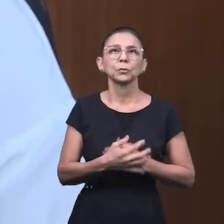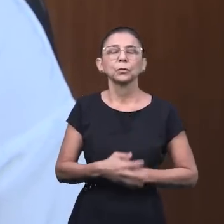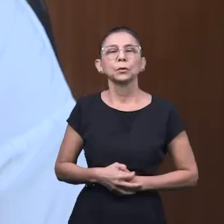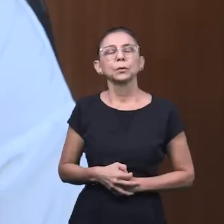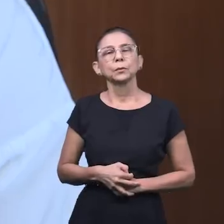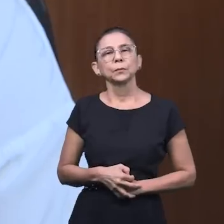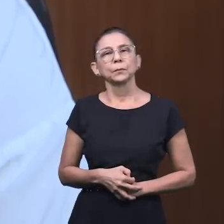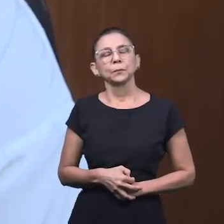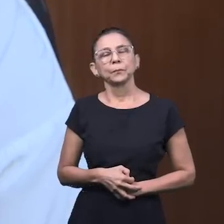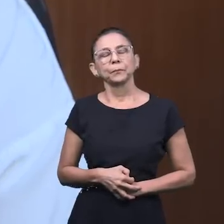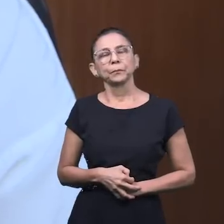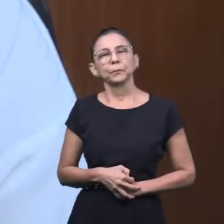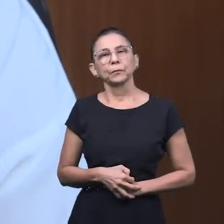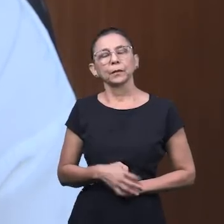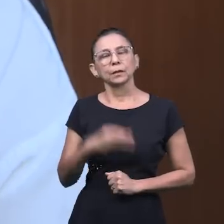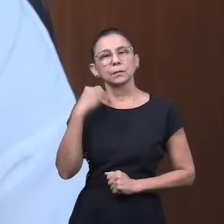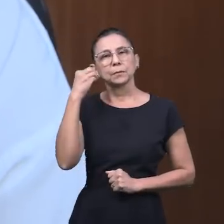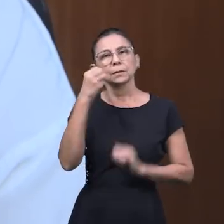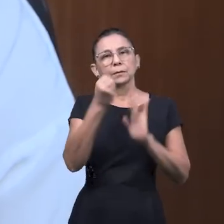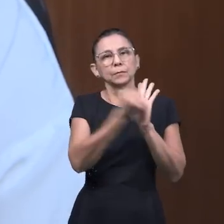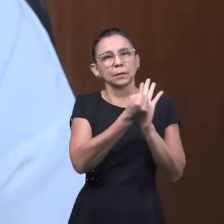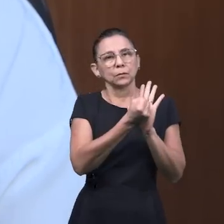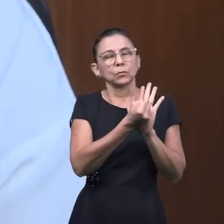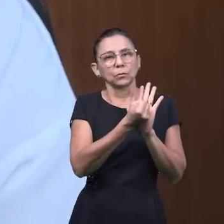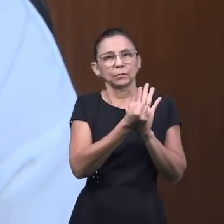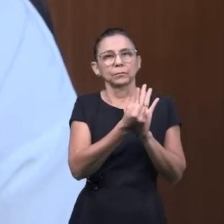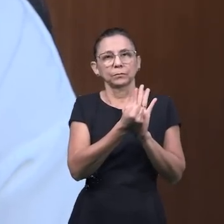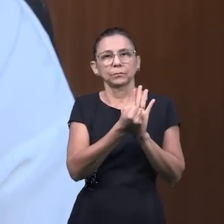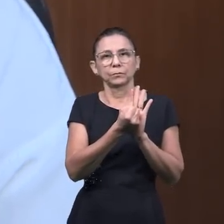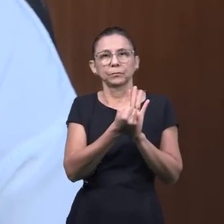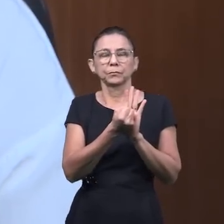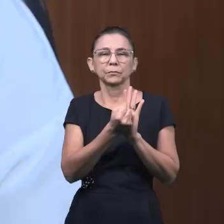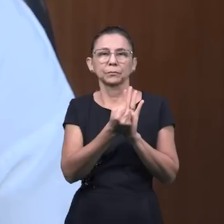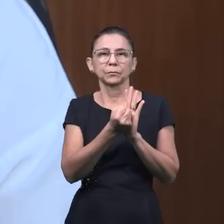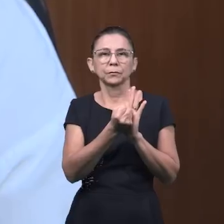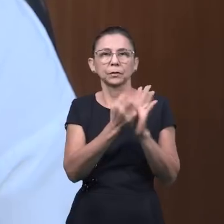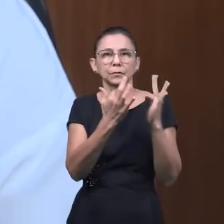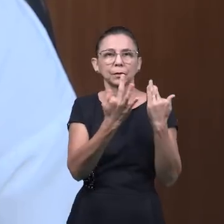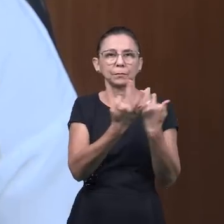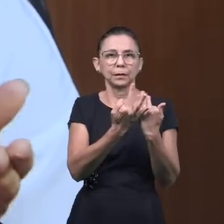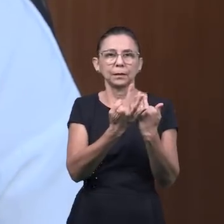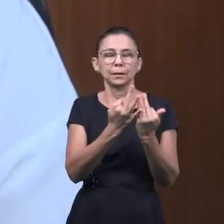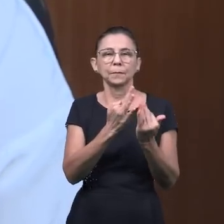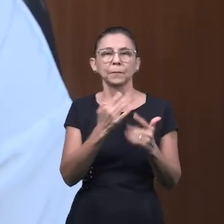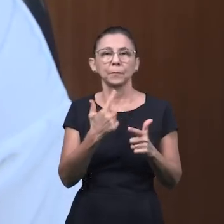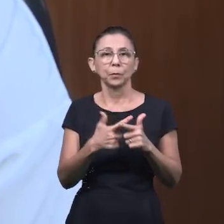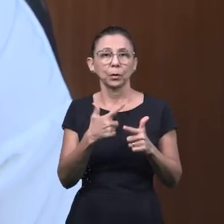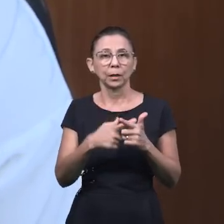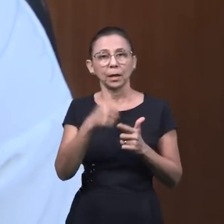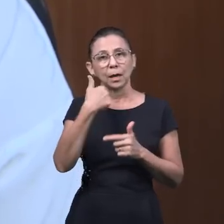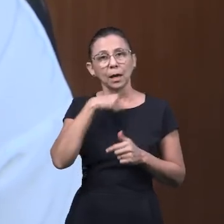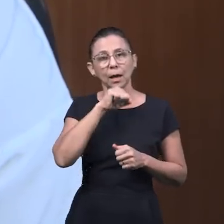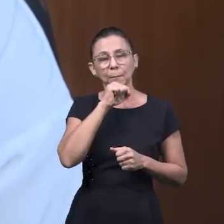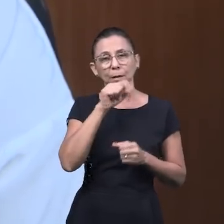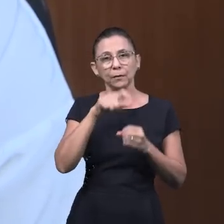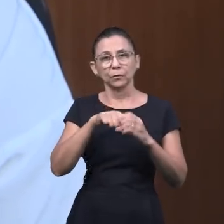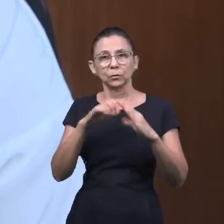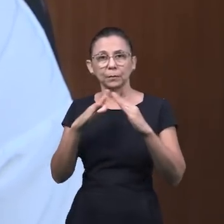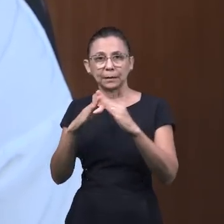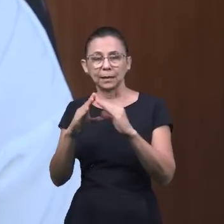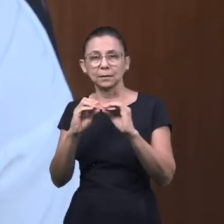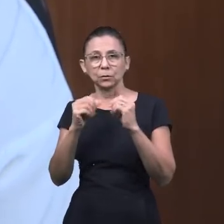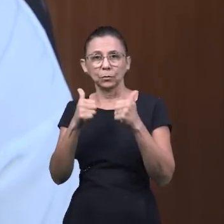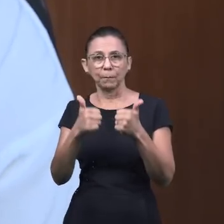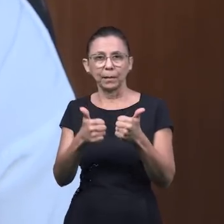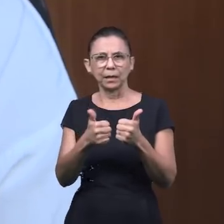estivesse vivenciando isso. Foi uma experiência que marcou a vida dela e a vida da família dela. Depois que a mãe saiu da cirurgia, foi para casa, já estava